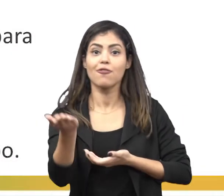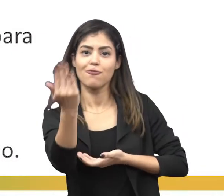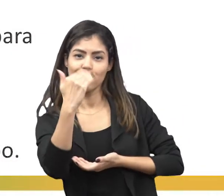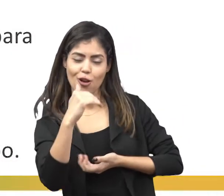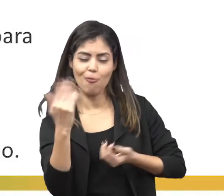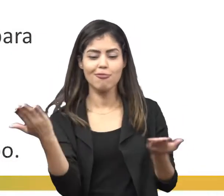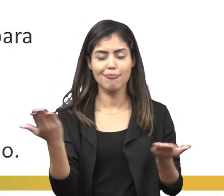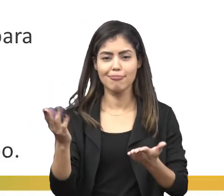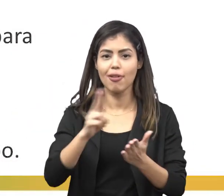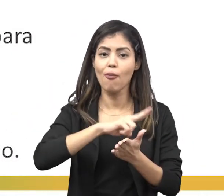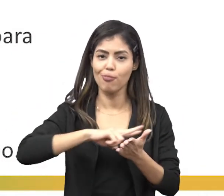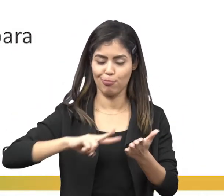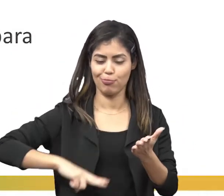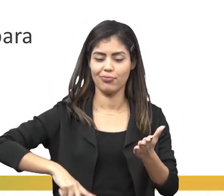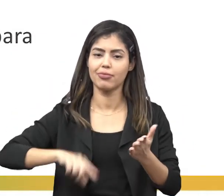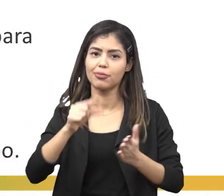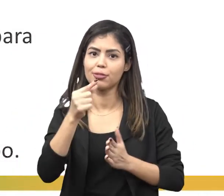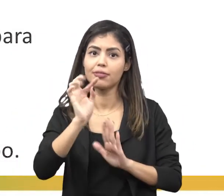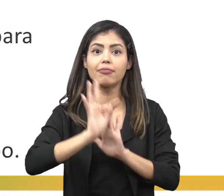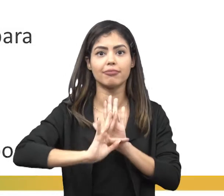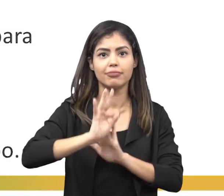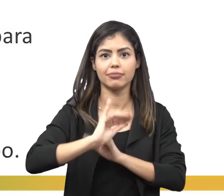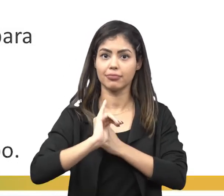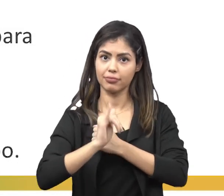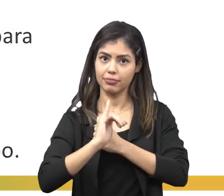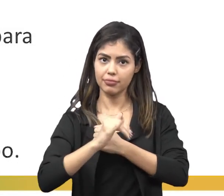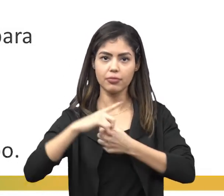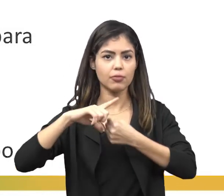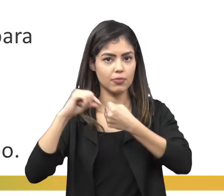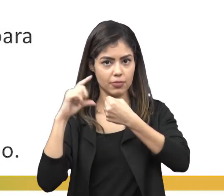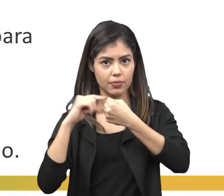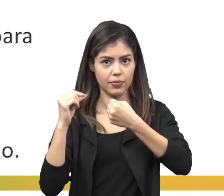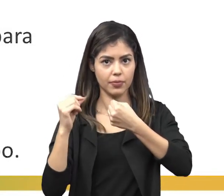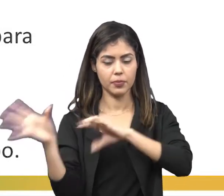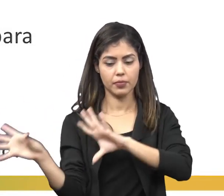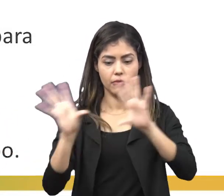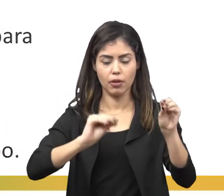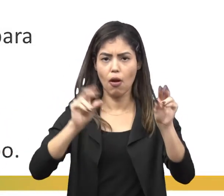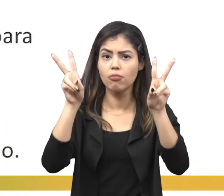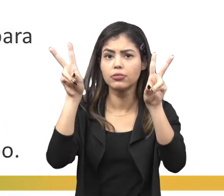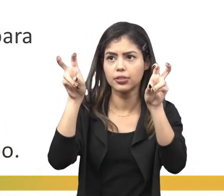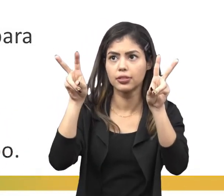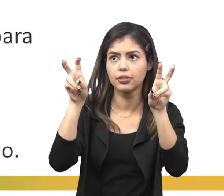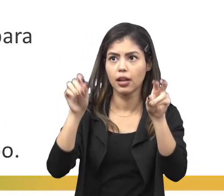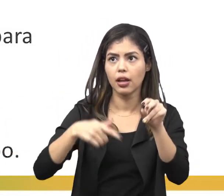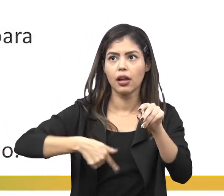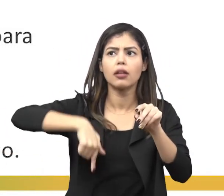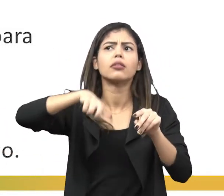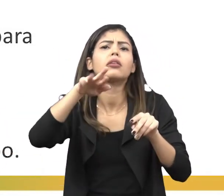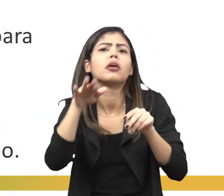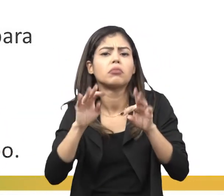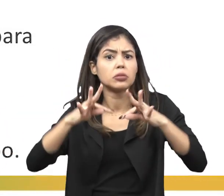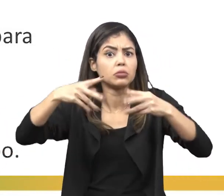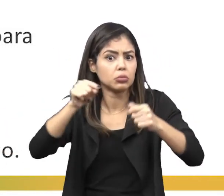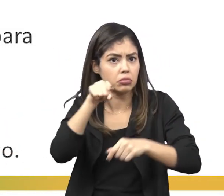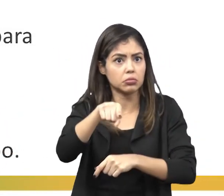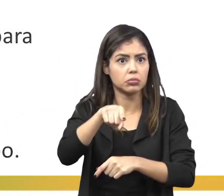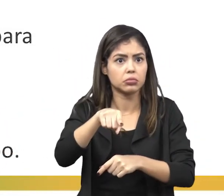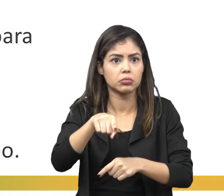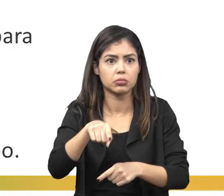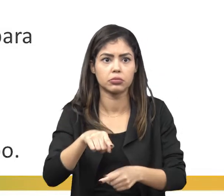Vamos então ler um pouquinho de uma crônica argumentativa, que traz como título Quem aguenta tudo isso? Vamos